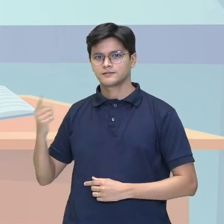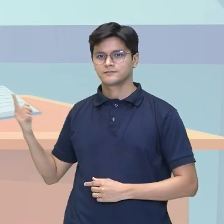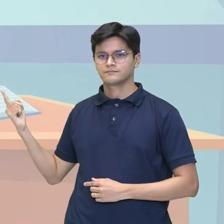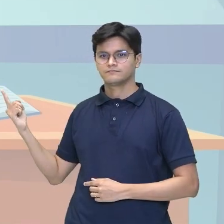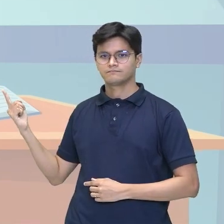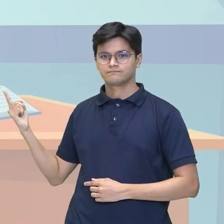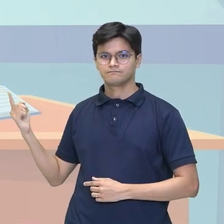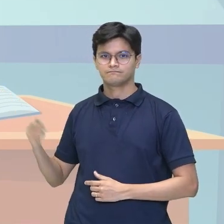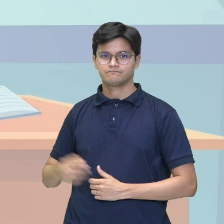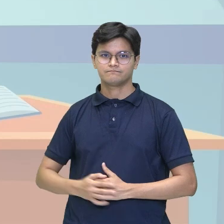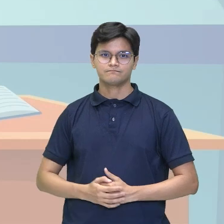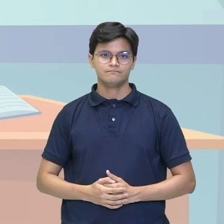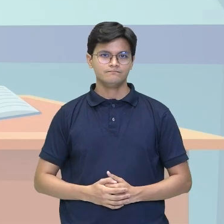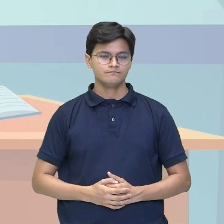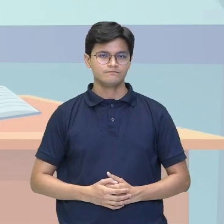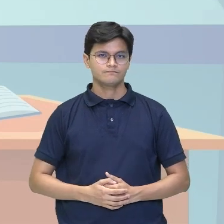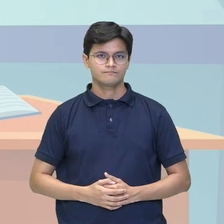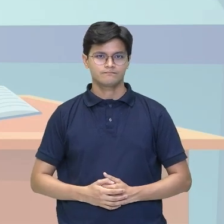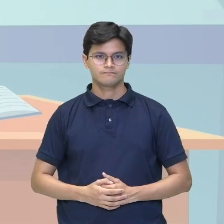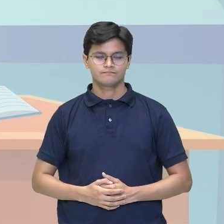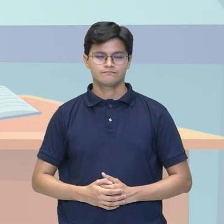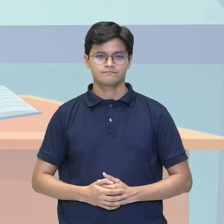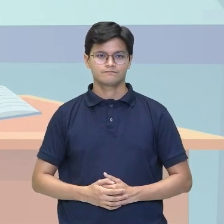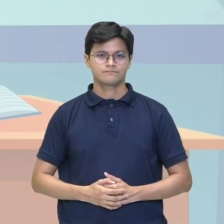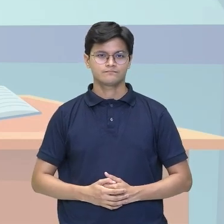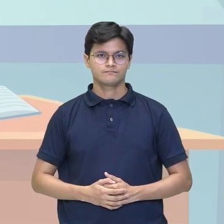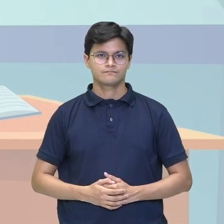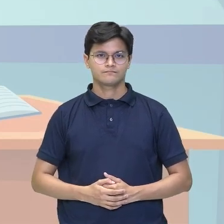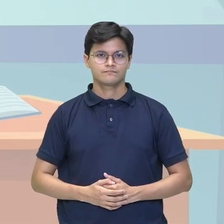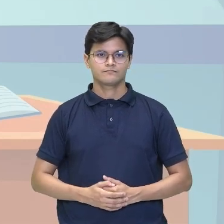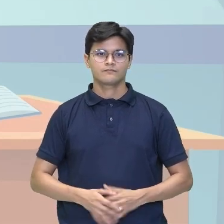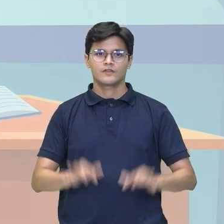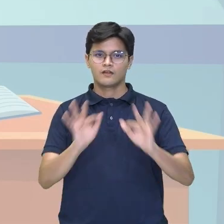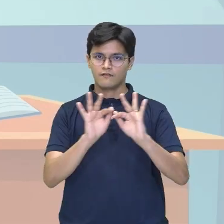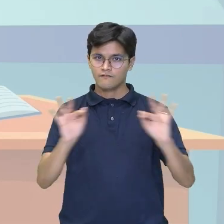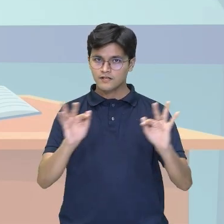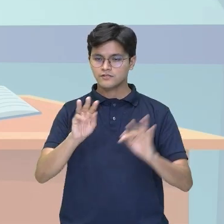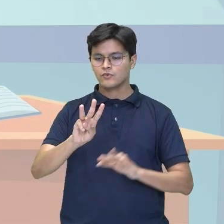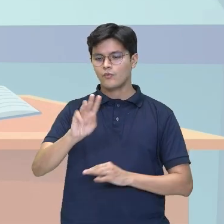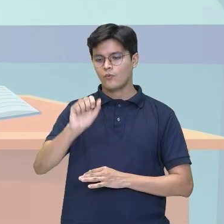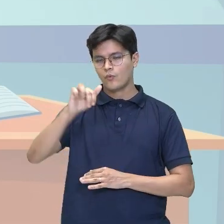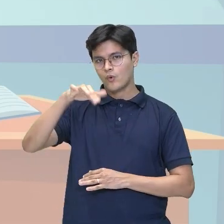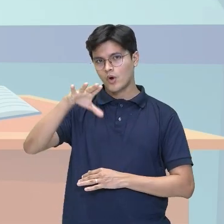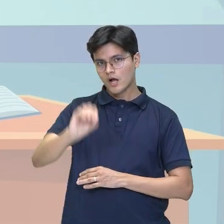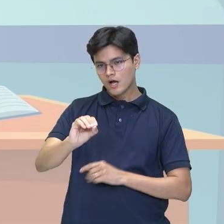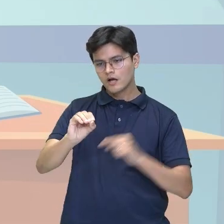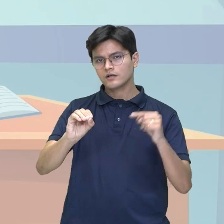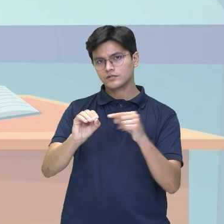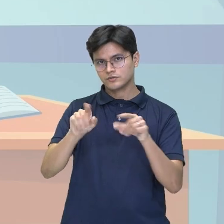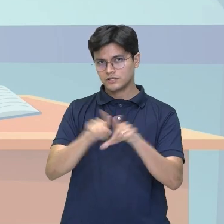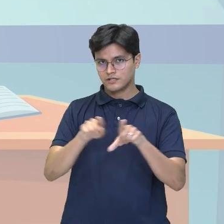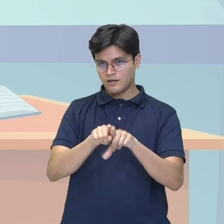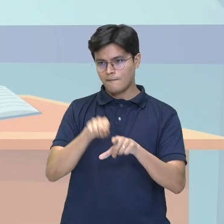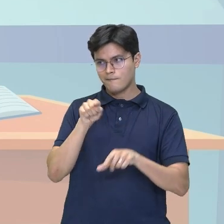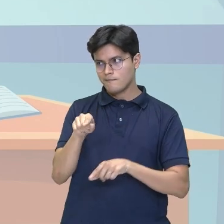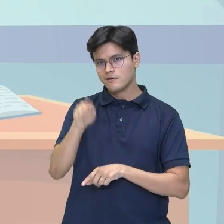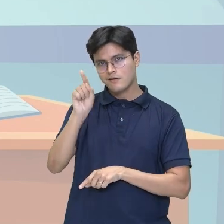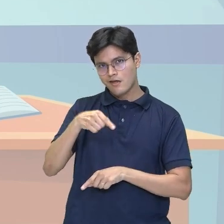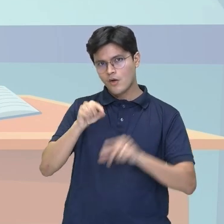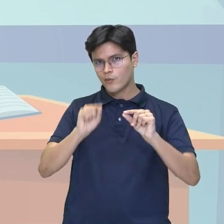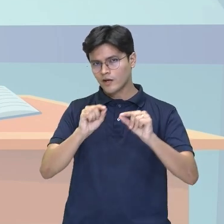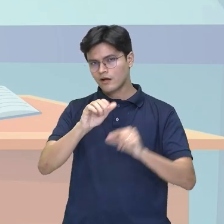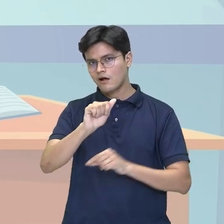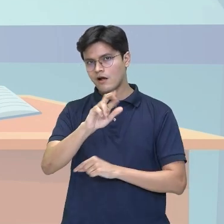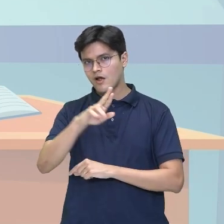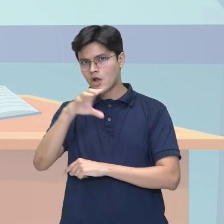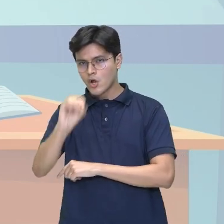O ano is my favorite one. O ano também é um arco, né? Is my fave. Fave, pessoal, é